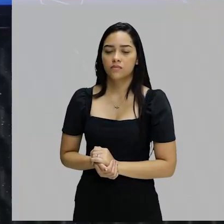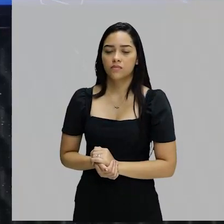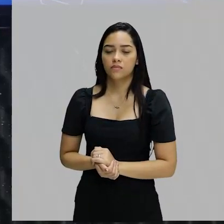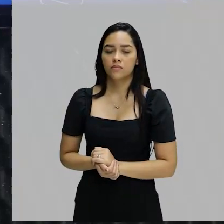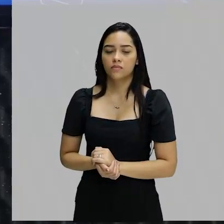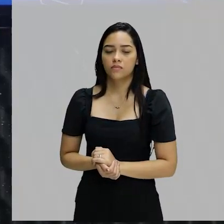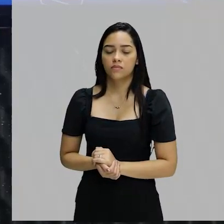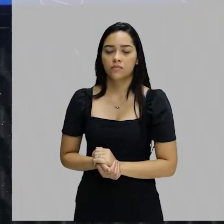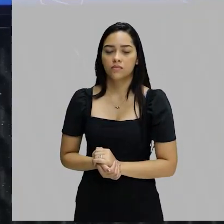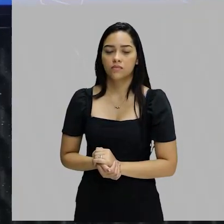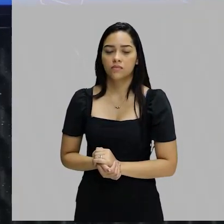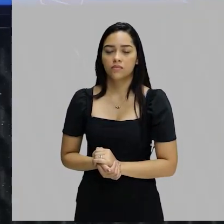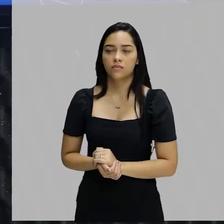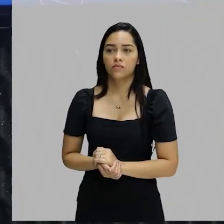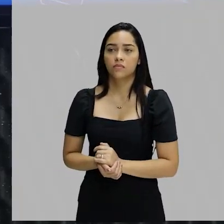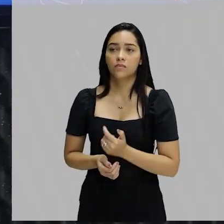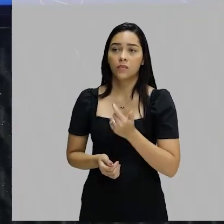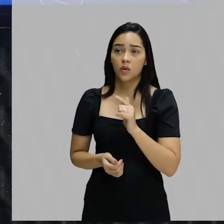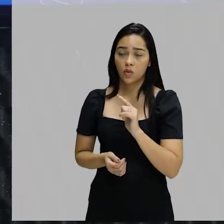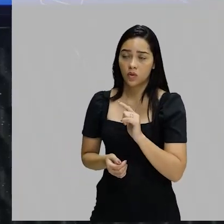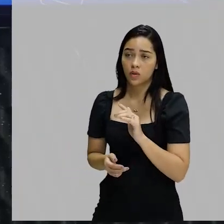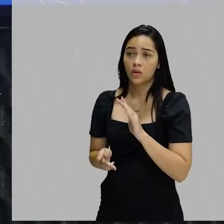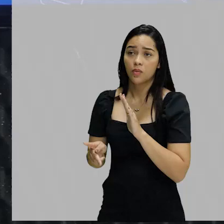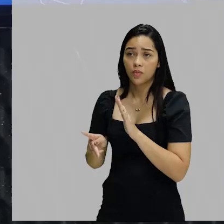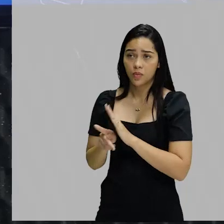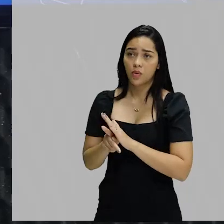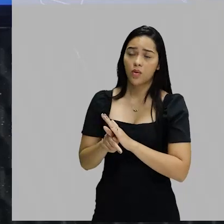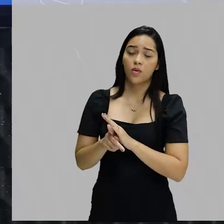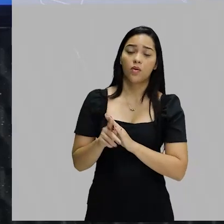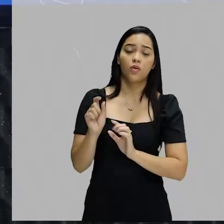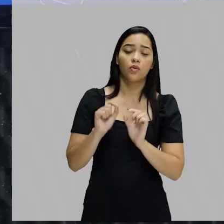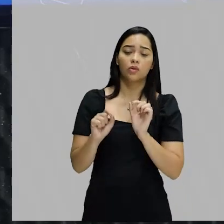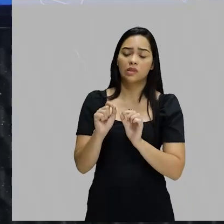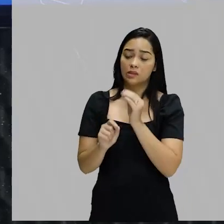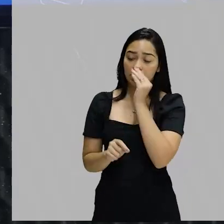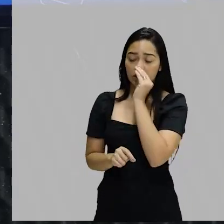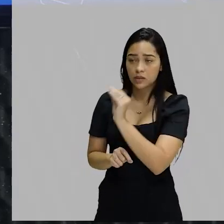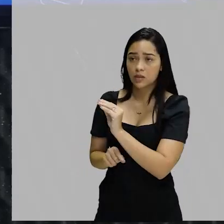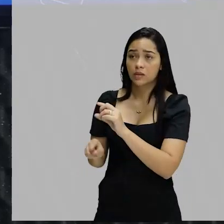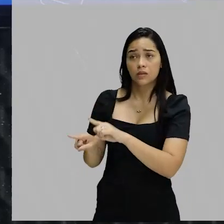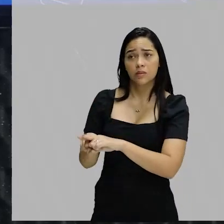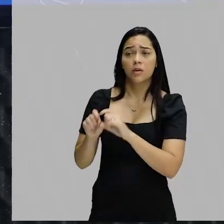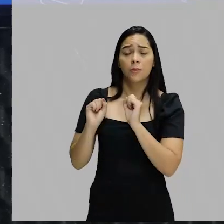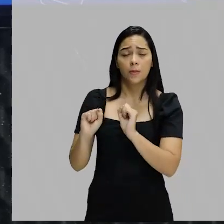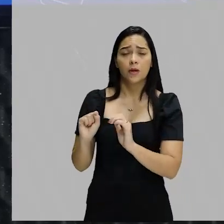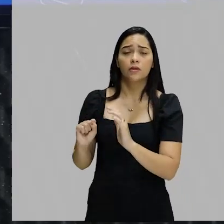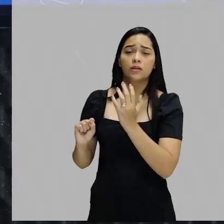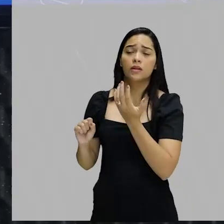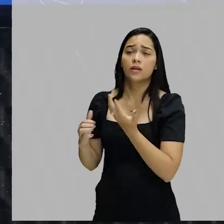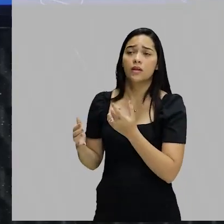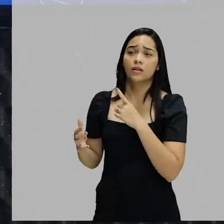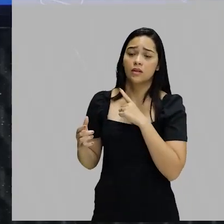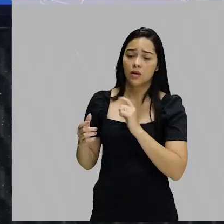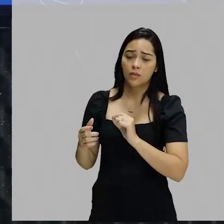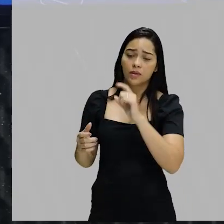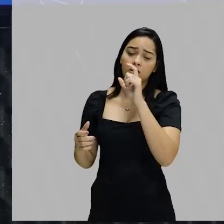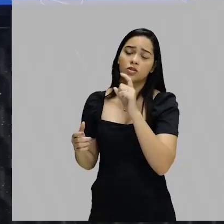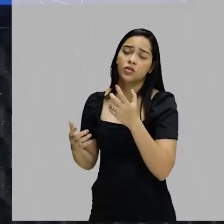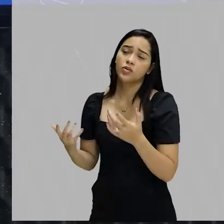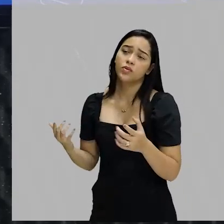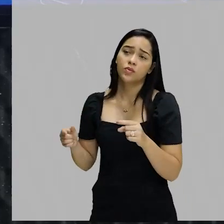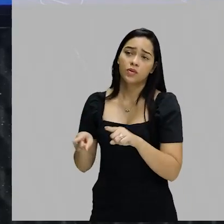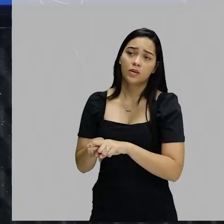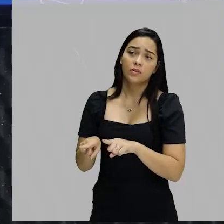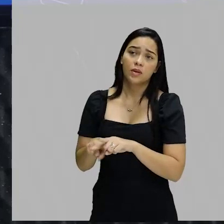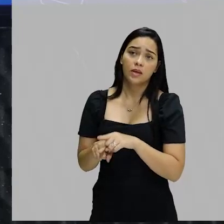já usa para uma outra questão, na questão da depreciação. Assim como também ocorre com o aumentativo, né?